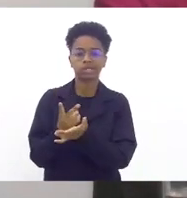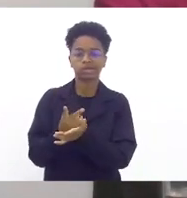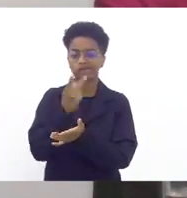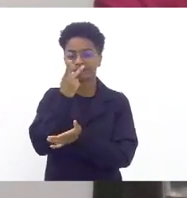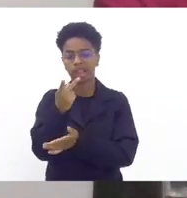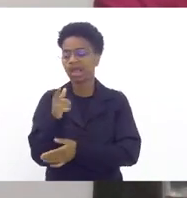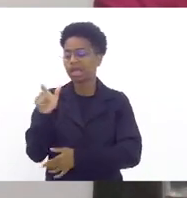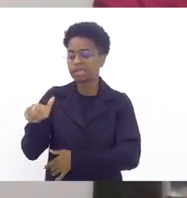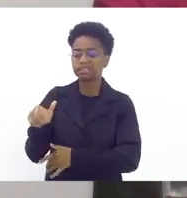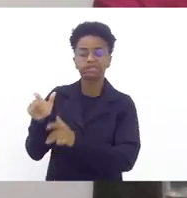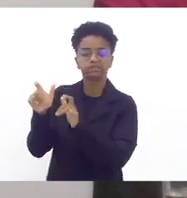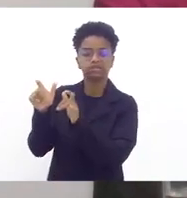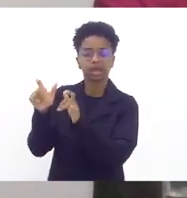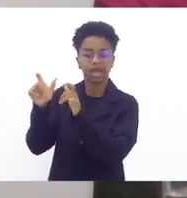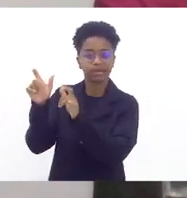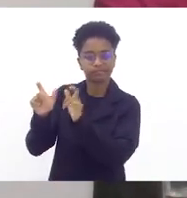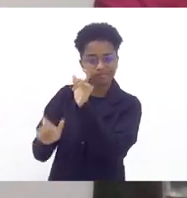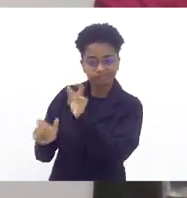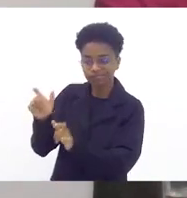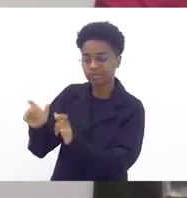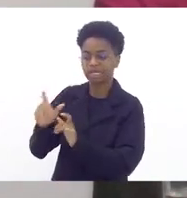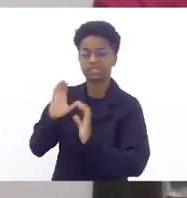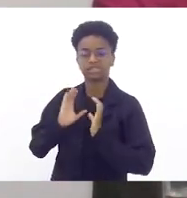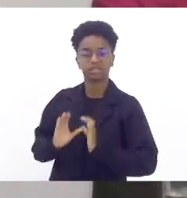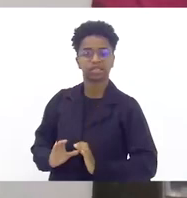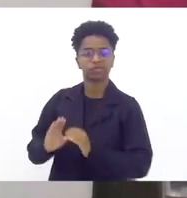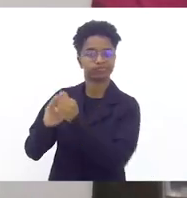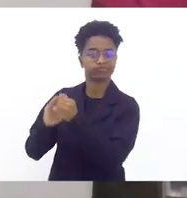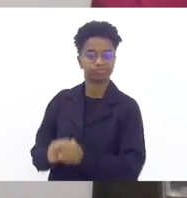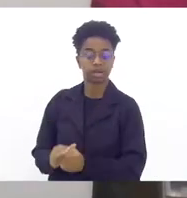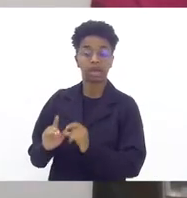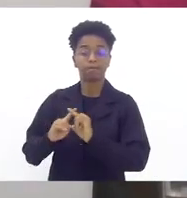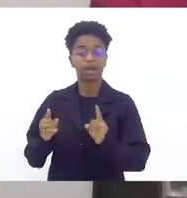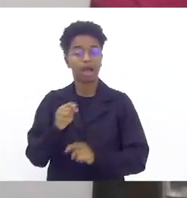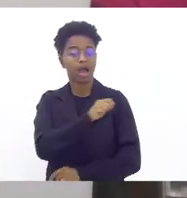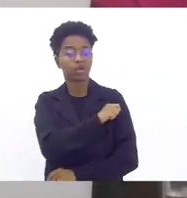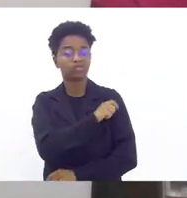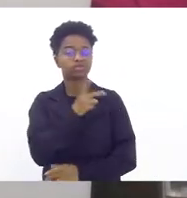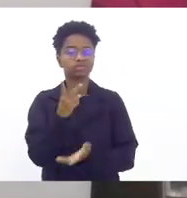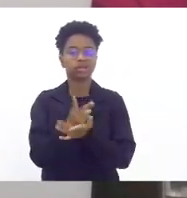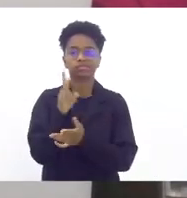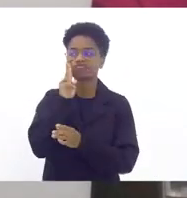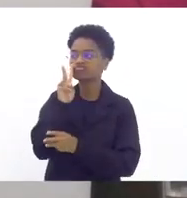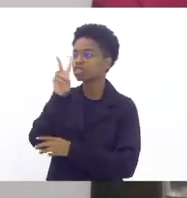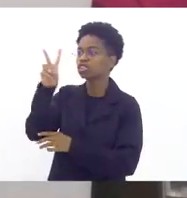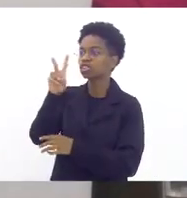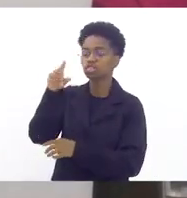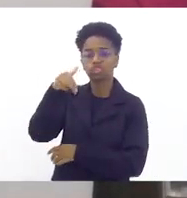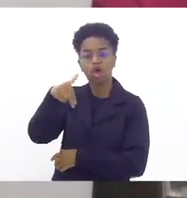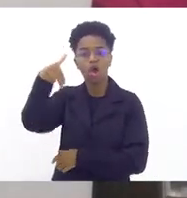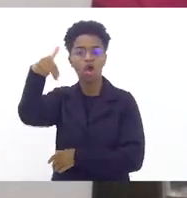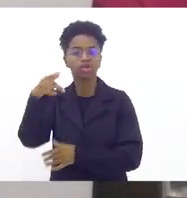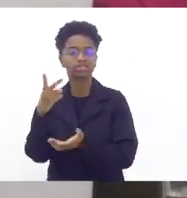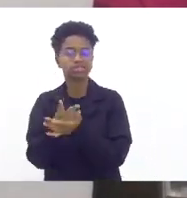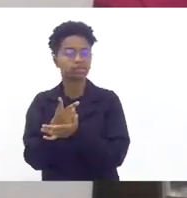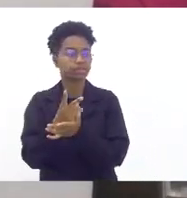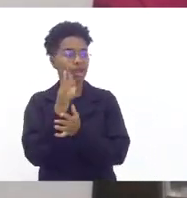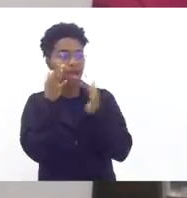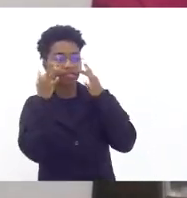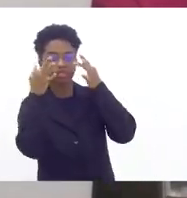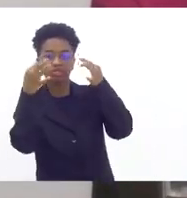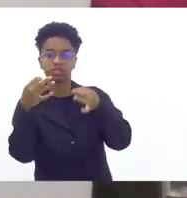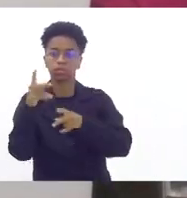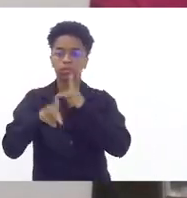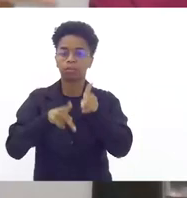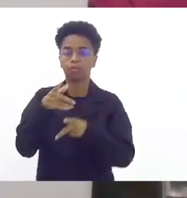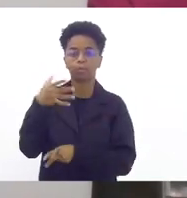de segunda categoria, enquanto o nosso aluno olha sempre para o norte, olha sempre para a população branca, olha